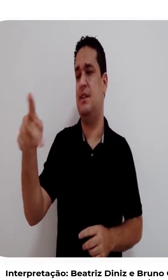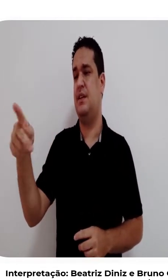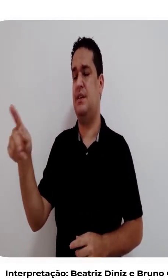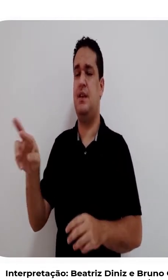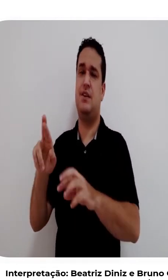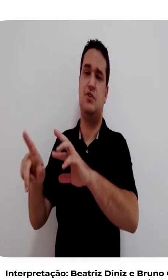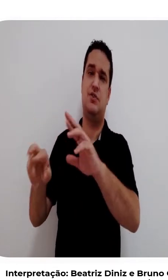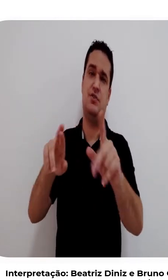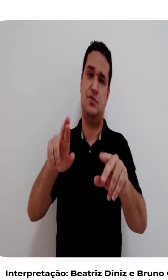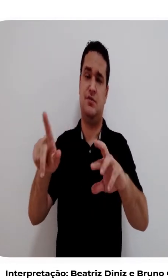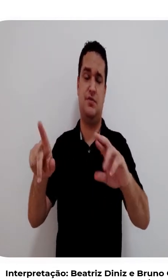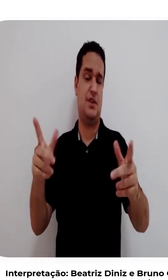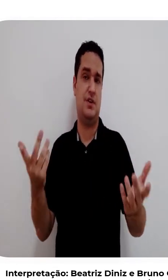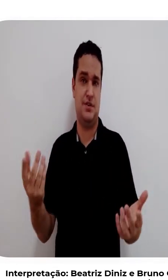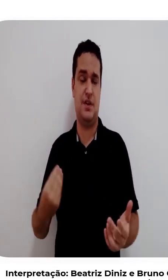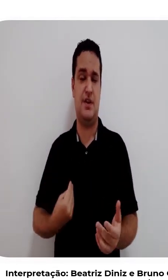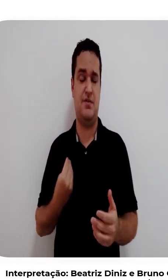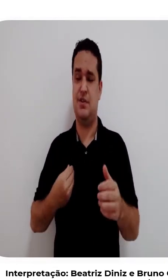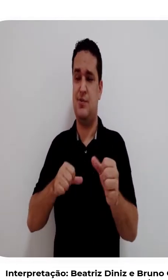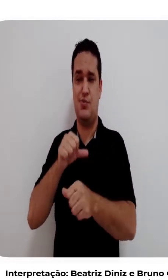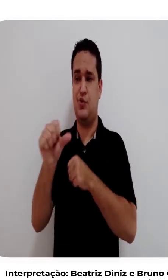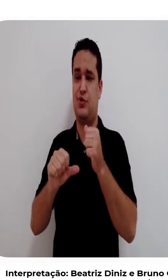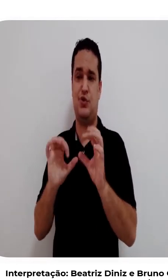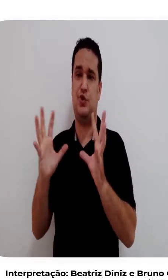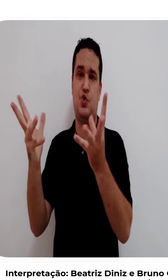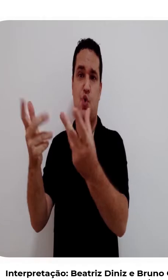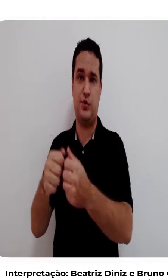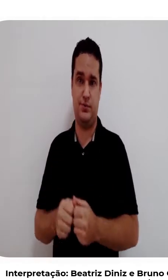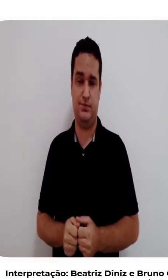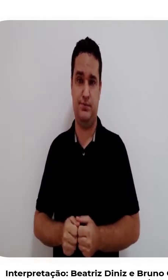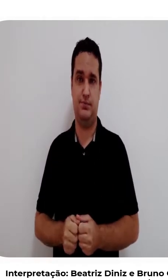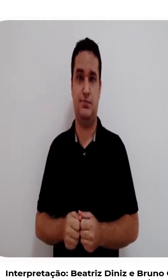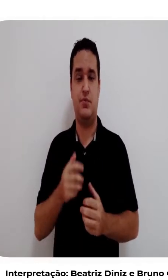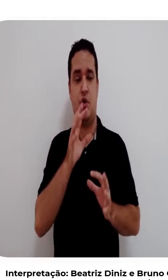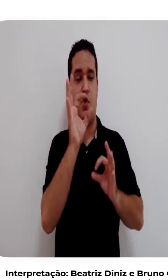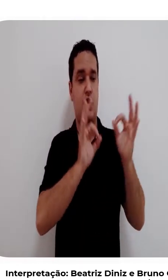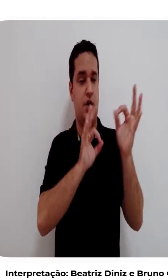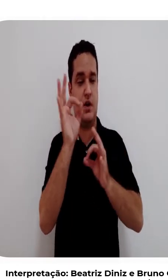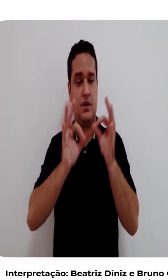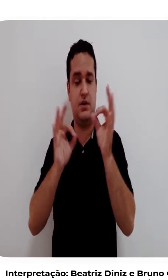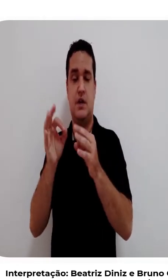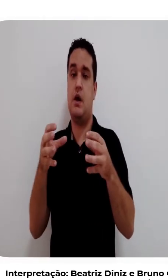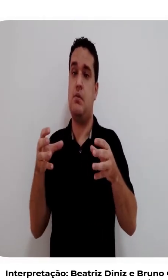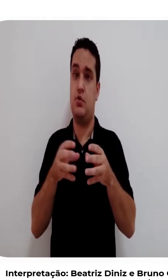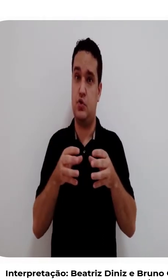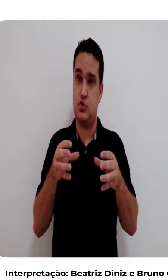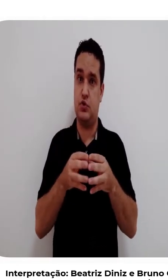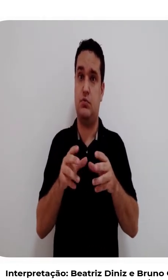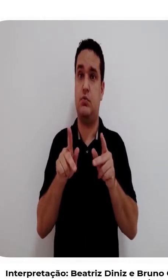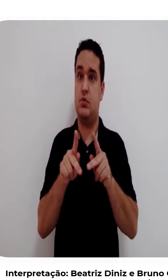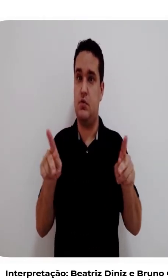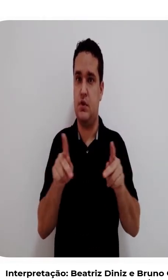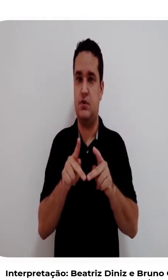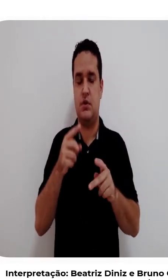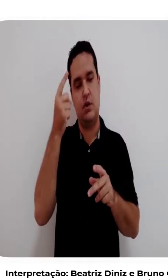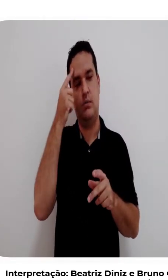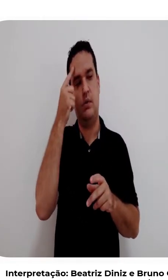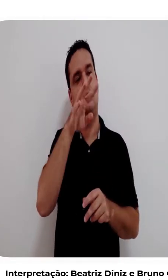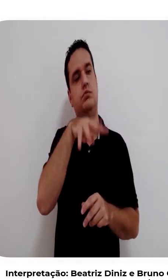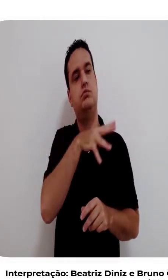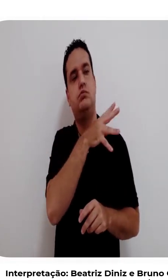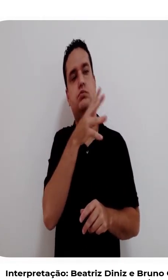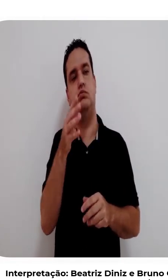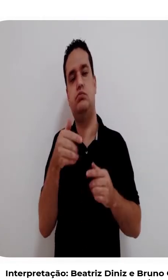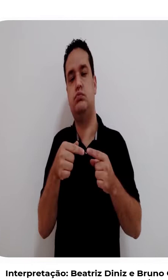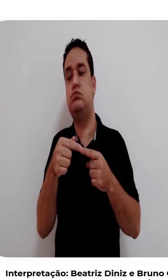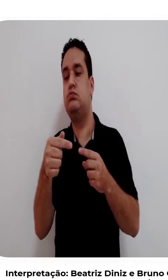se modificou como um todo. O planejamento tem acontecido de maneira coletiva, então em equipe a gente faz esse planejamento, tanto das